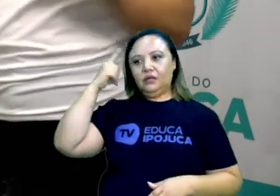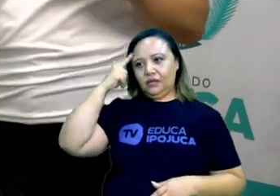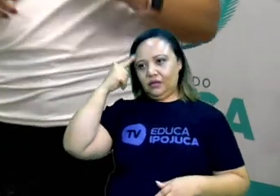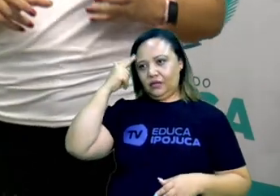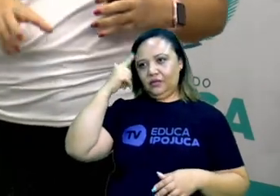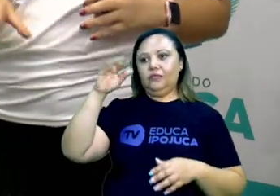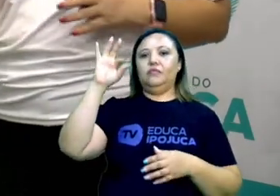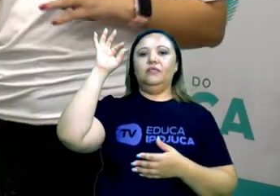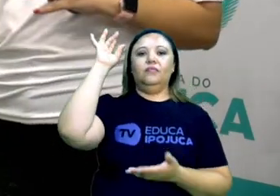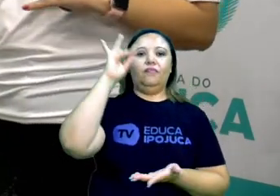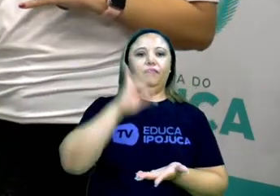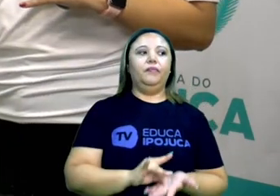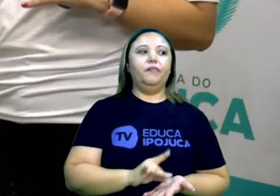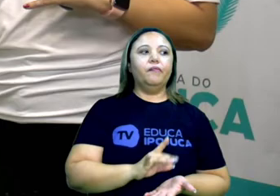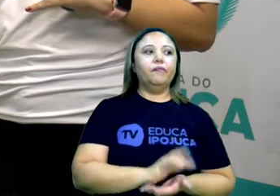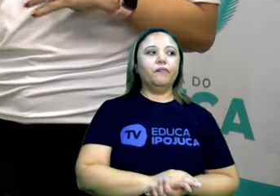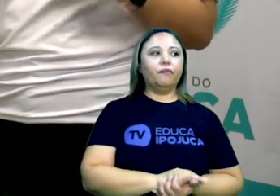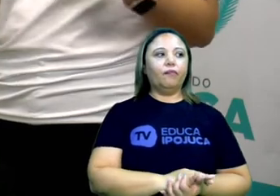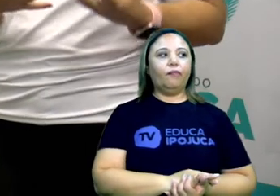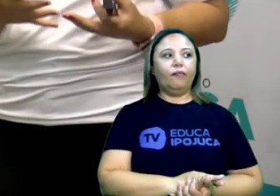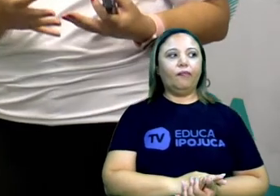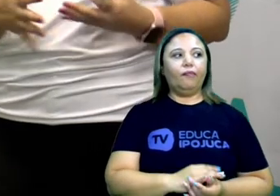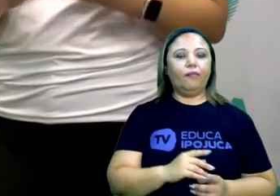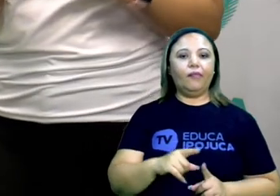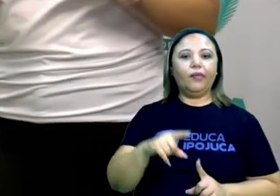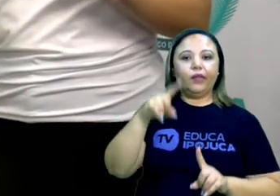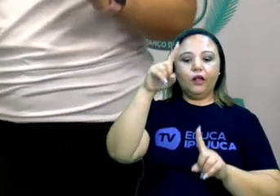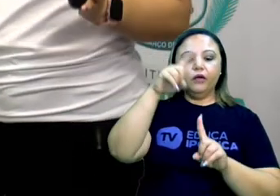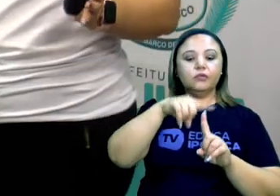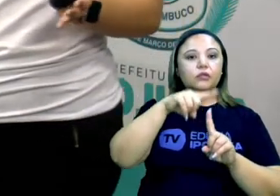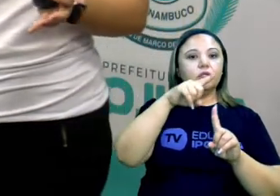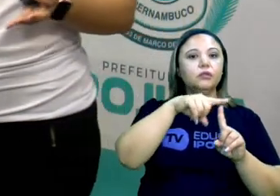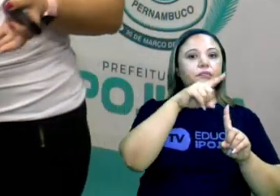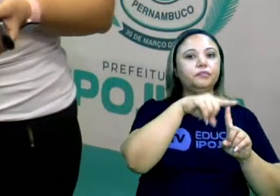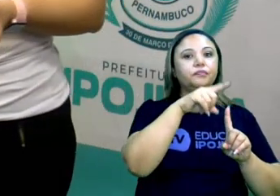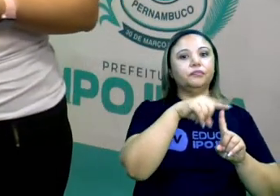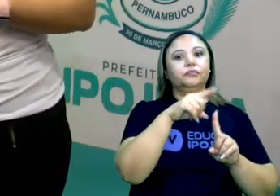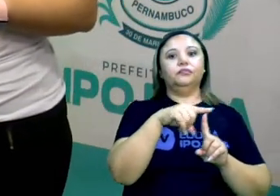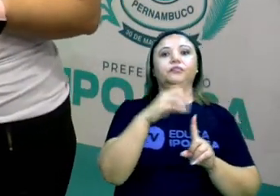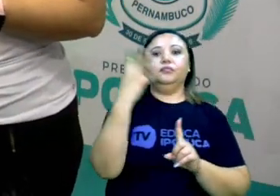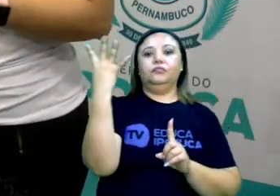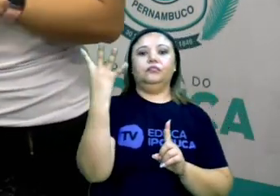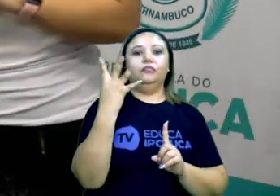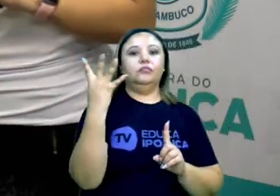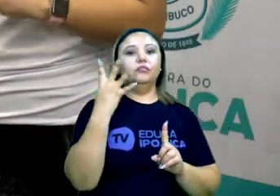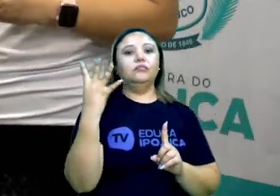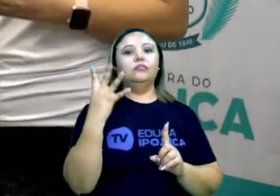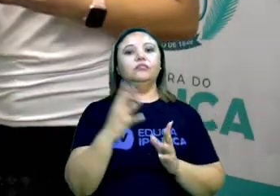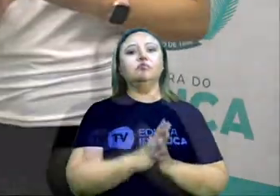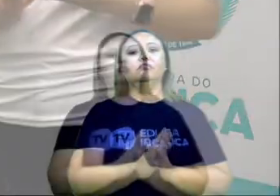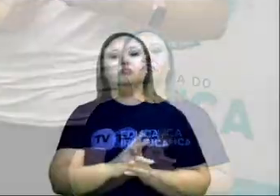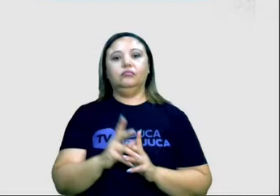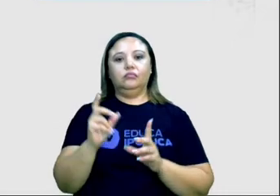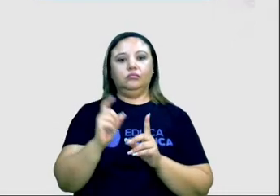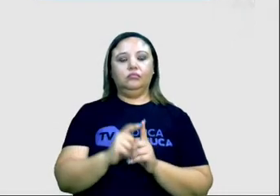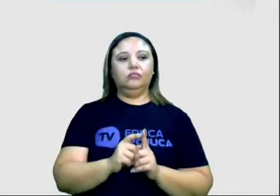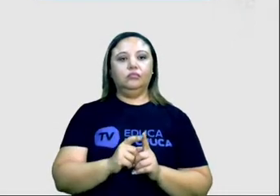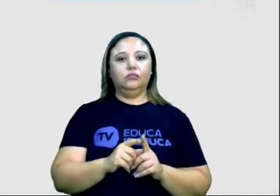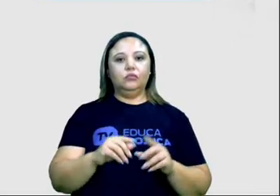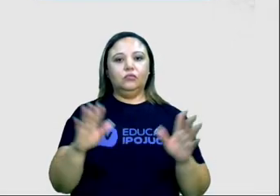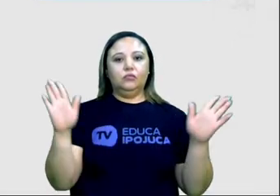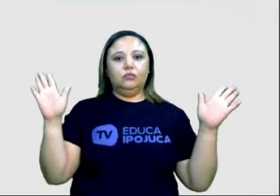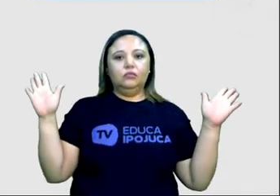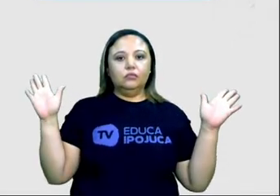Nós temos aqui, como classificação, quatro tipos de falácias. Existe a falácia do